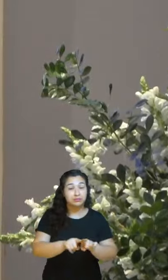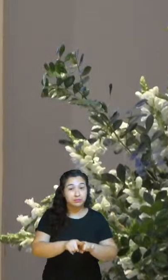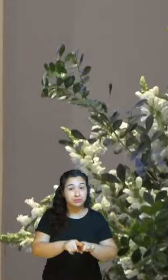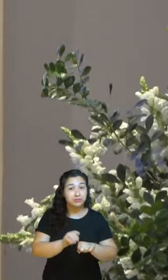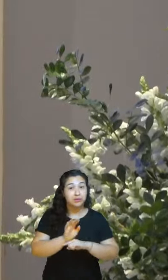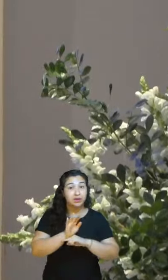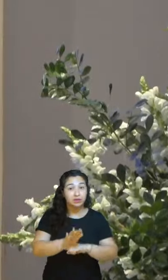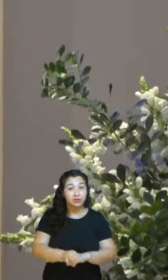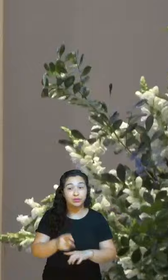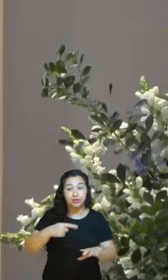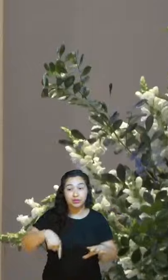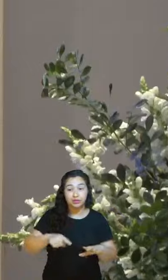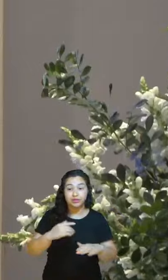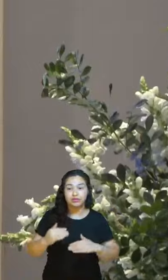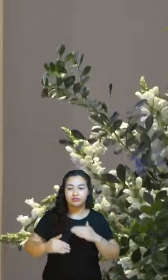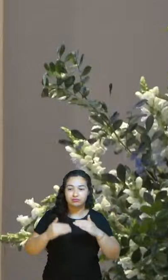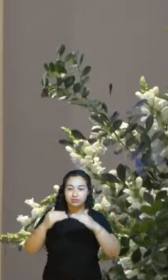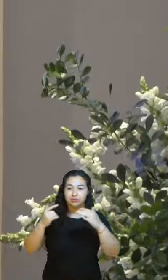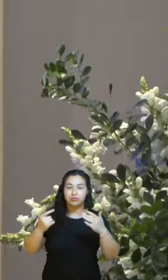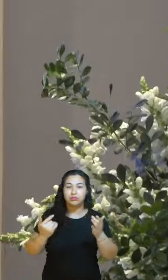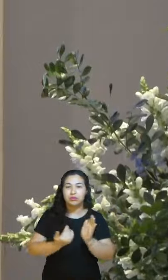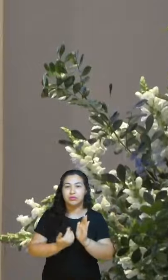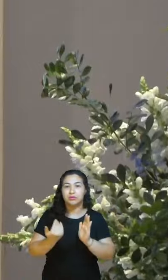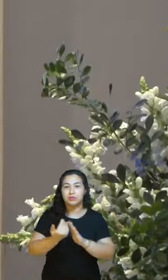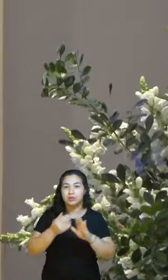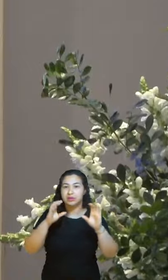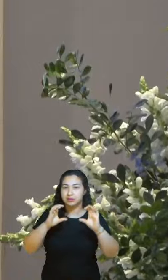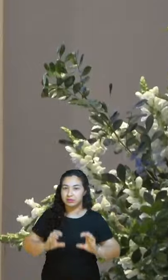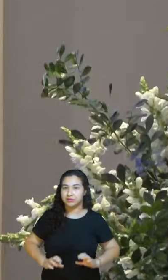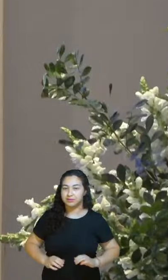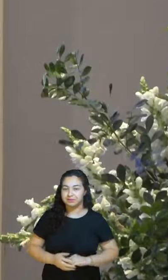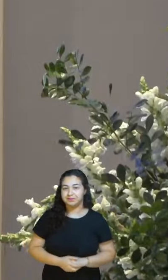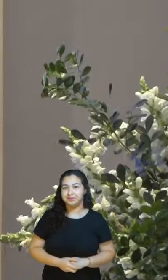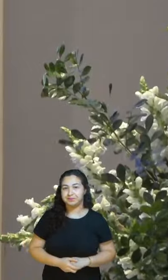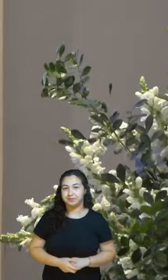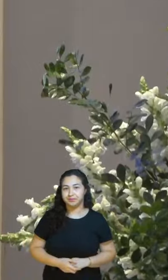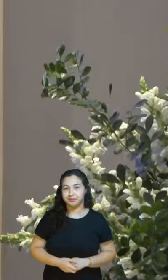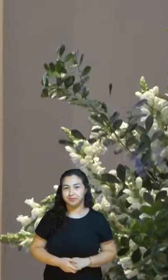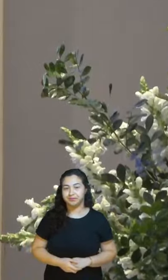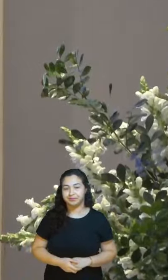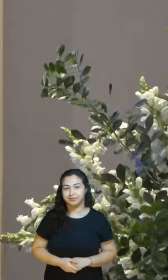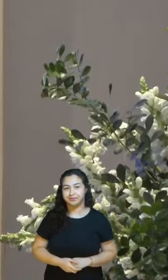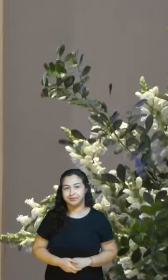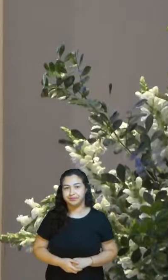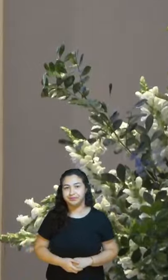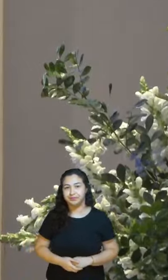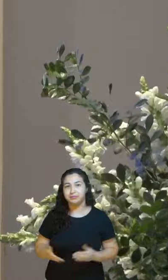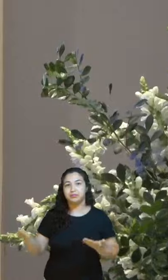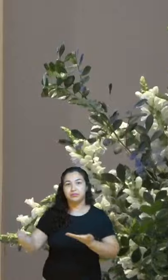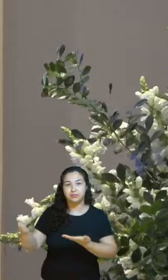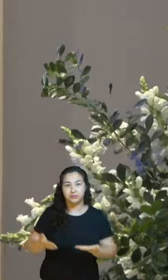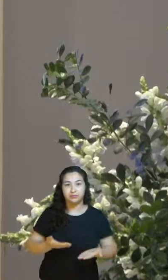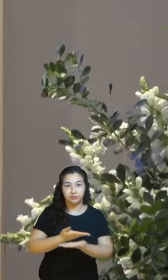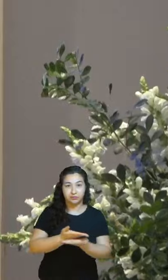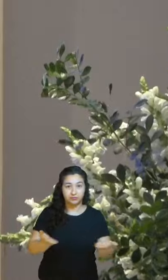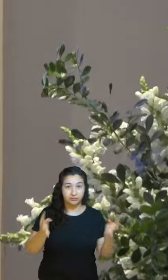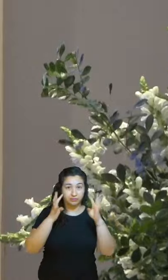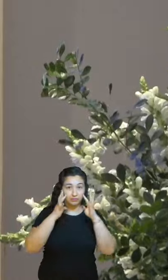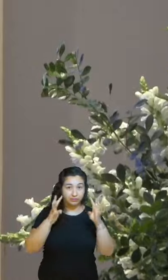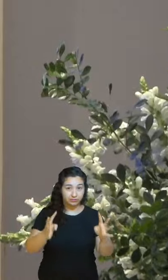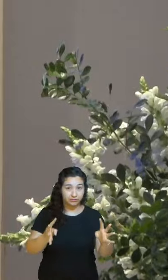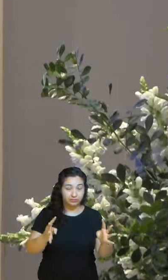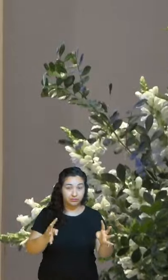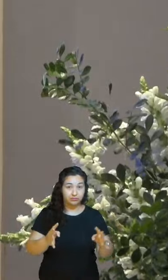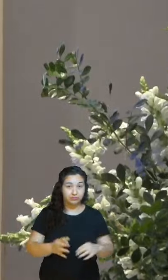sejamos cada vez mais cidadãos e para encerrar e passar a palavra evidentemente a quem vocês eh eh